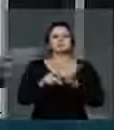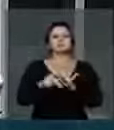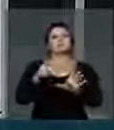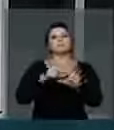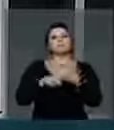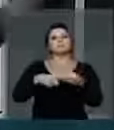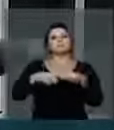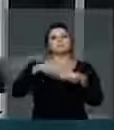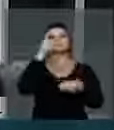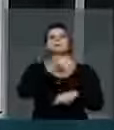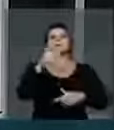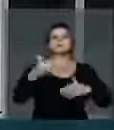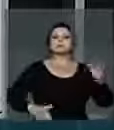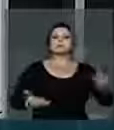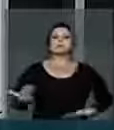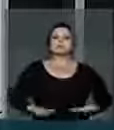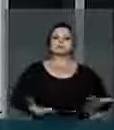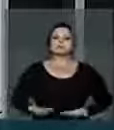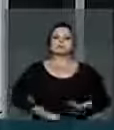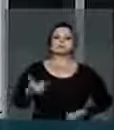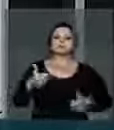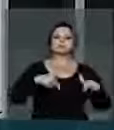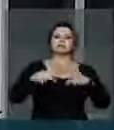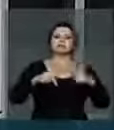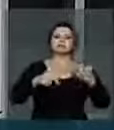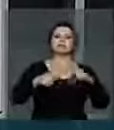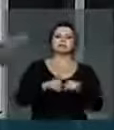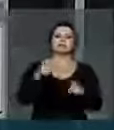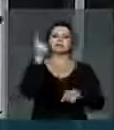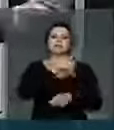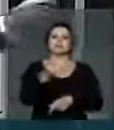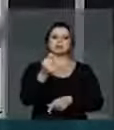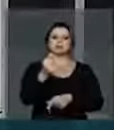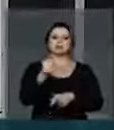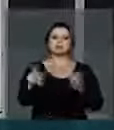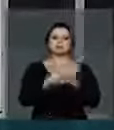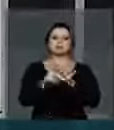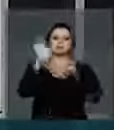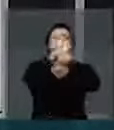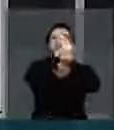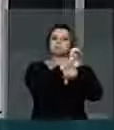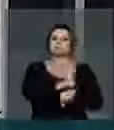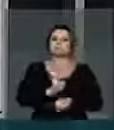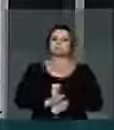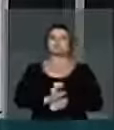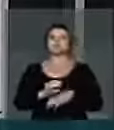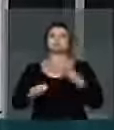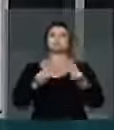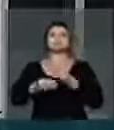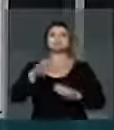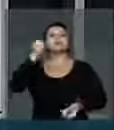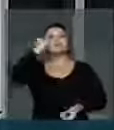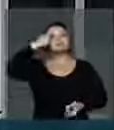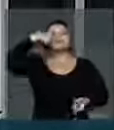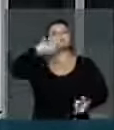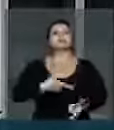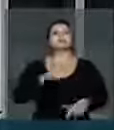gerar emprego, para gerar riqueza. Isso não é bom. Nós somos uma federação. A quem interessa,